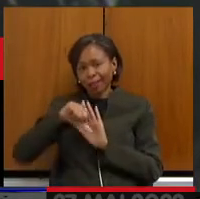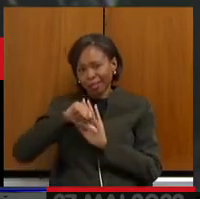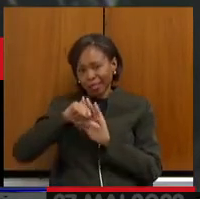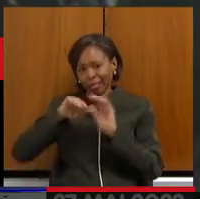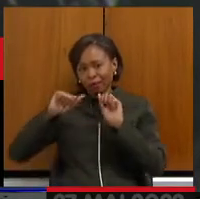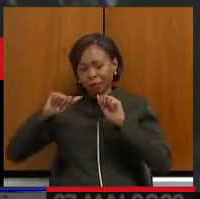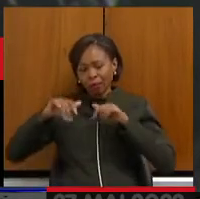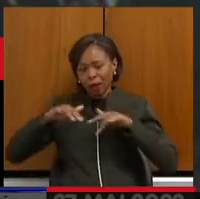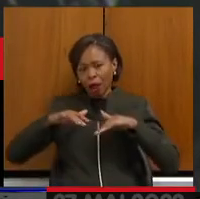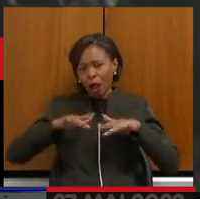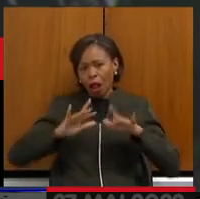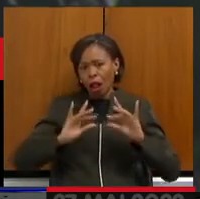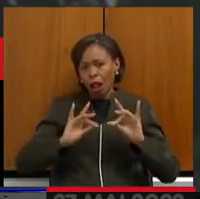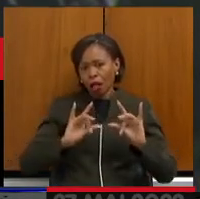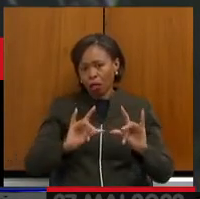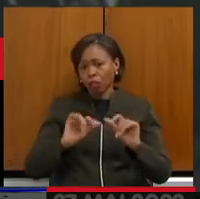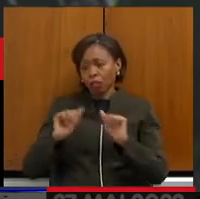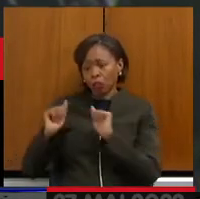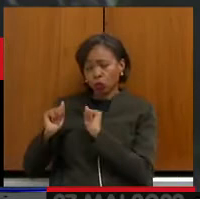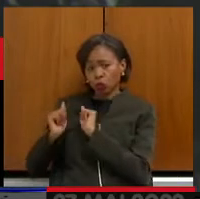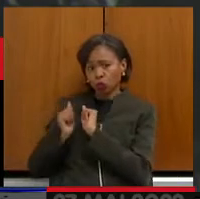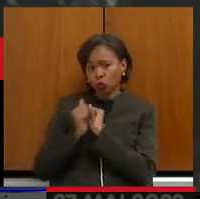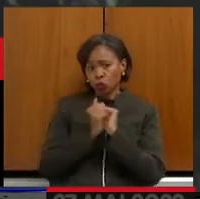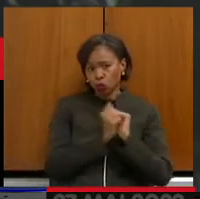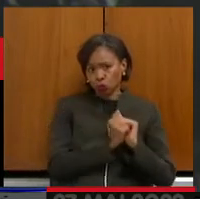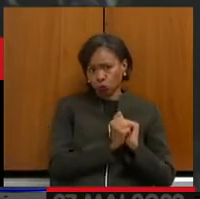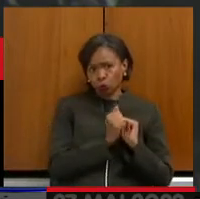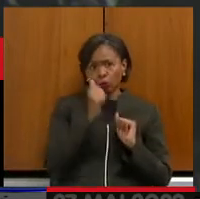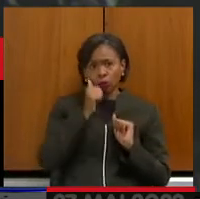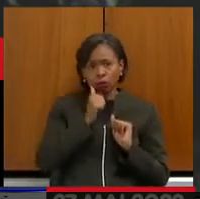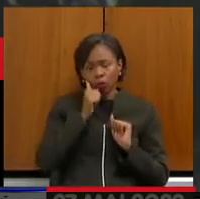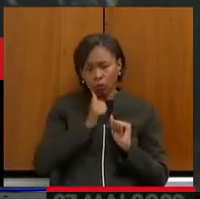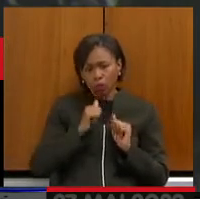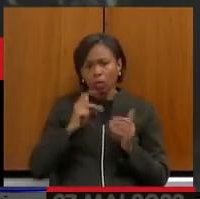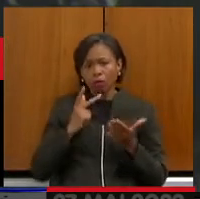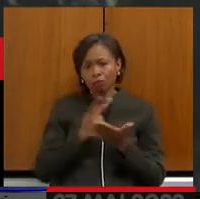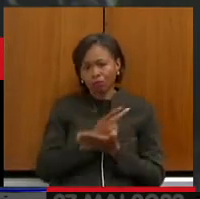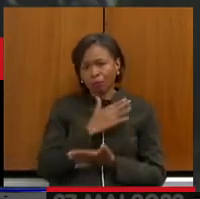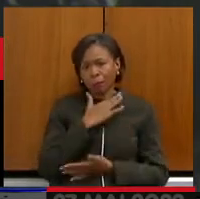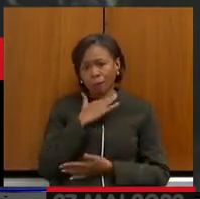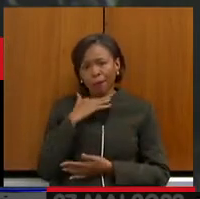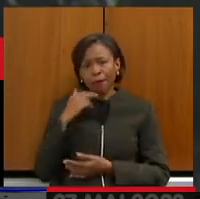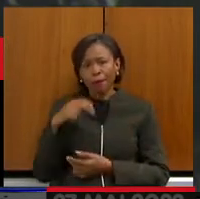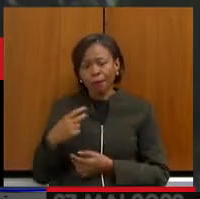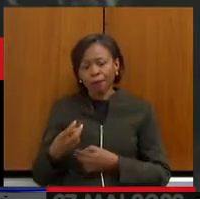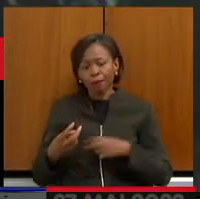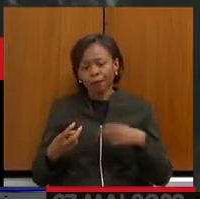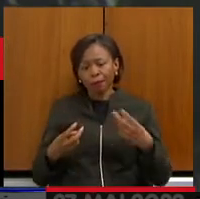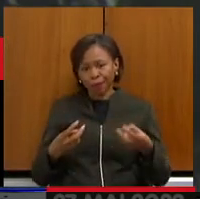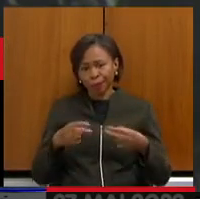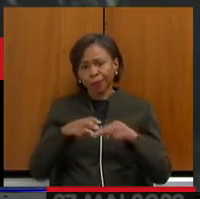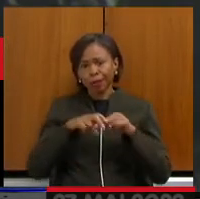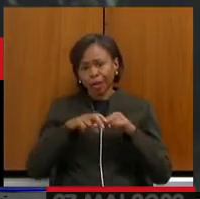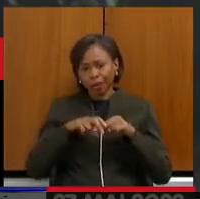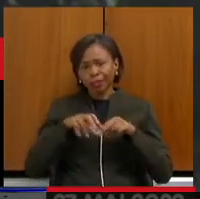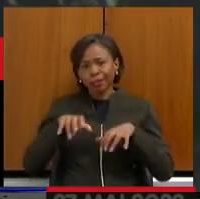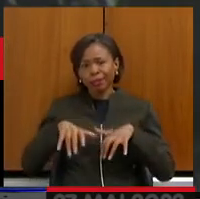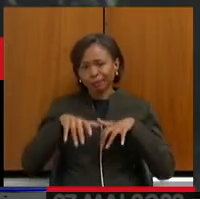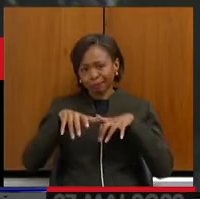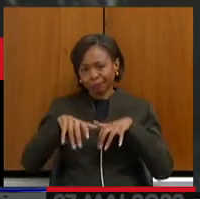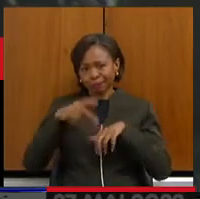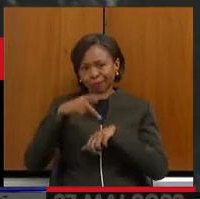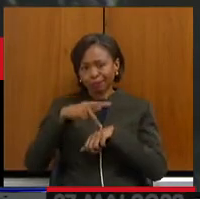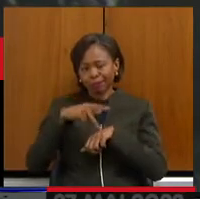eu trago as mulheres assassinadas pela mineração e as mulheres assassinadas tombadas pela luta da